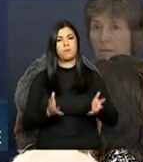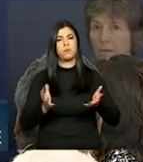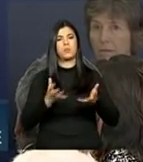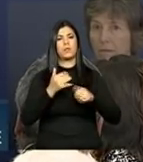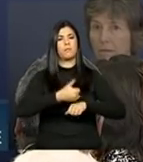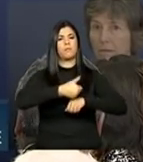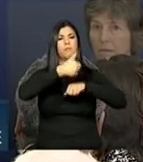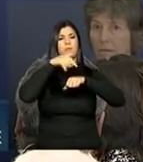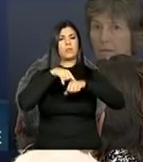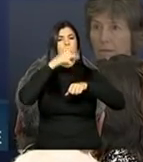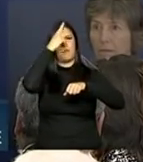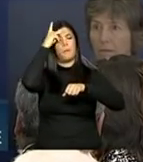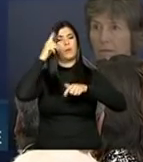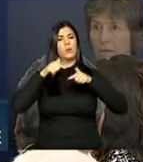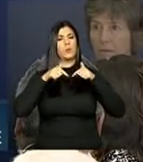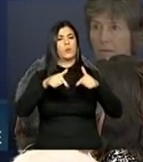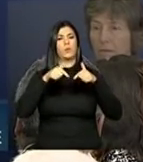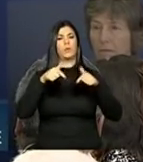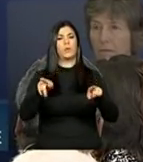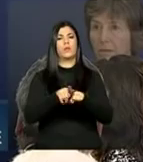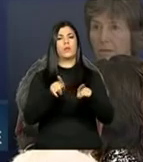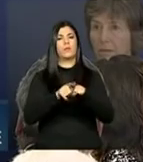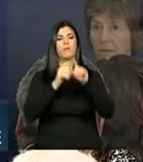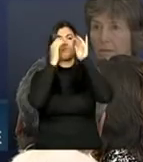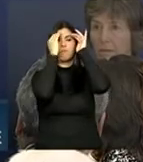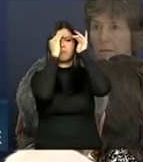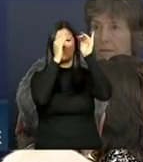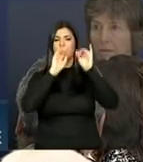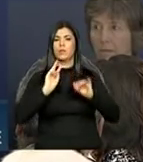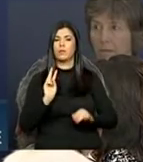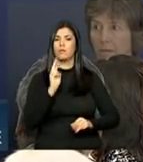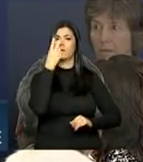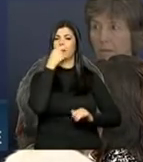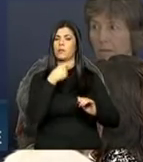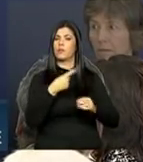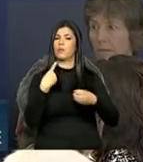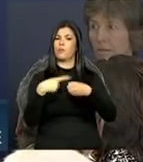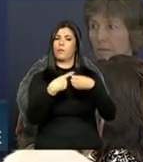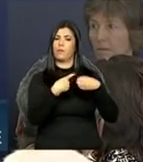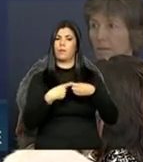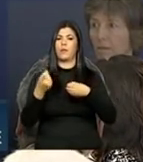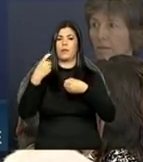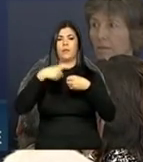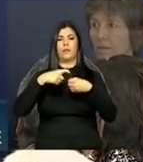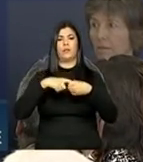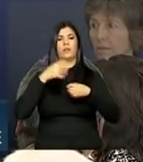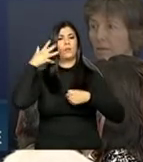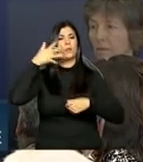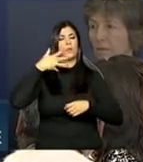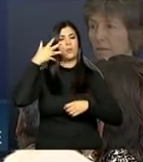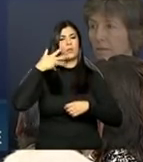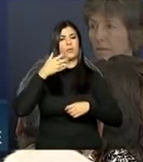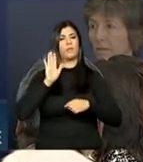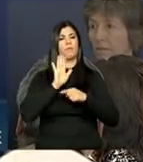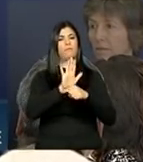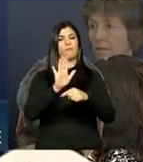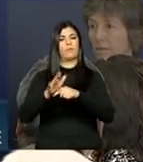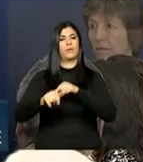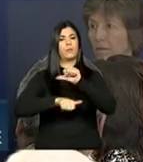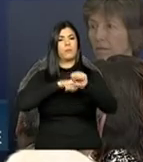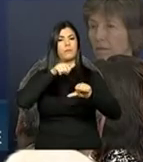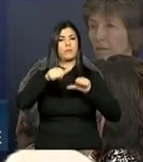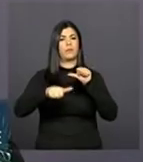lutadoras também reconhecemos e valorizamos os pactos políticos que nos levaram à